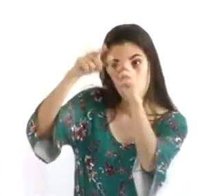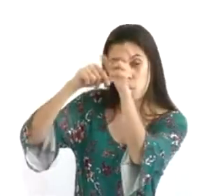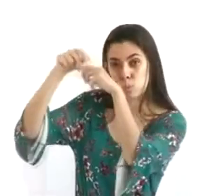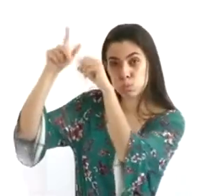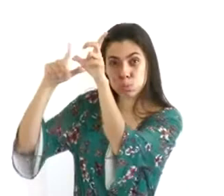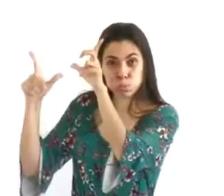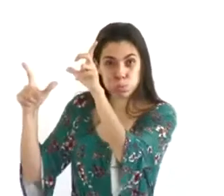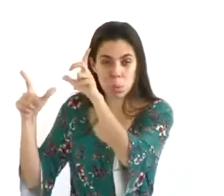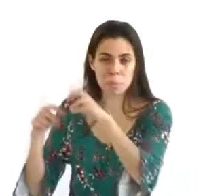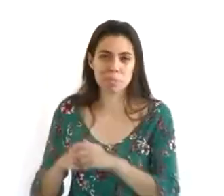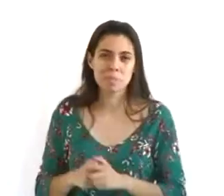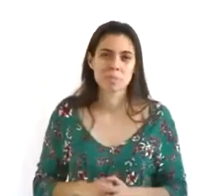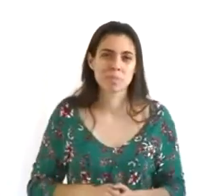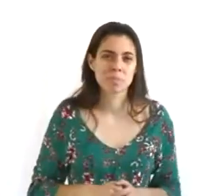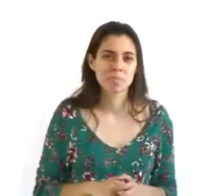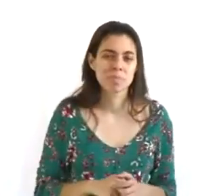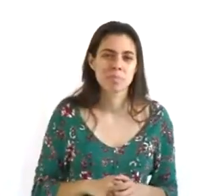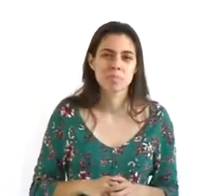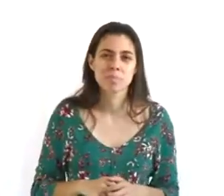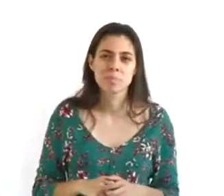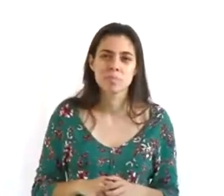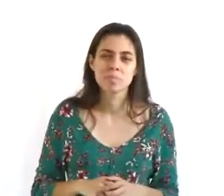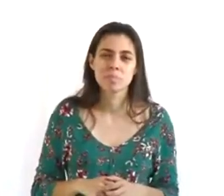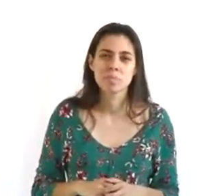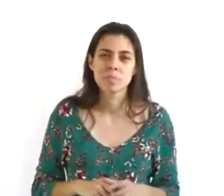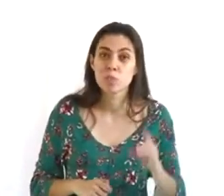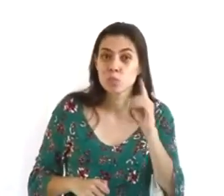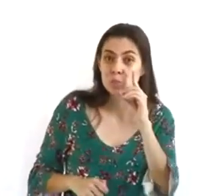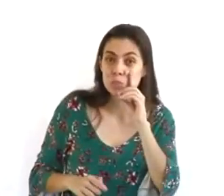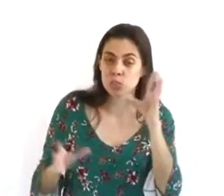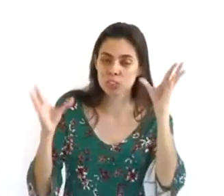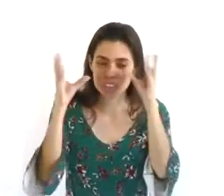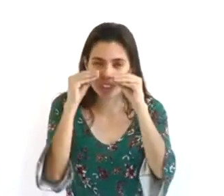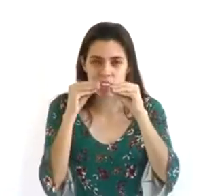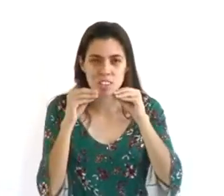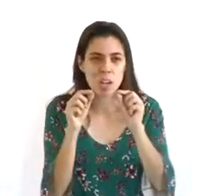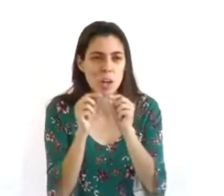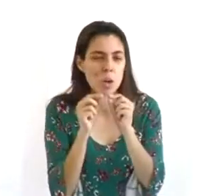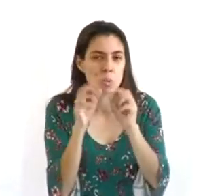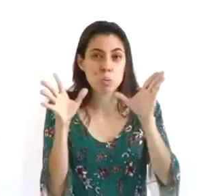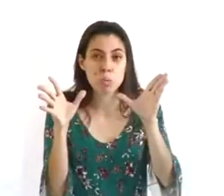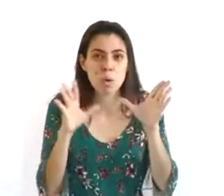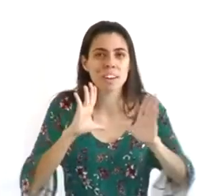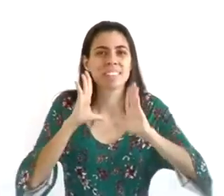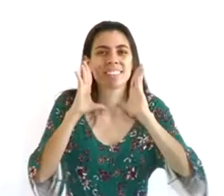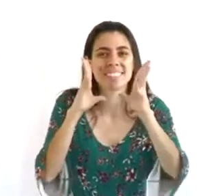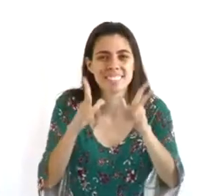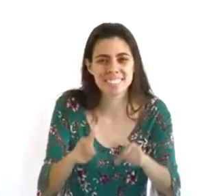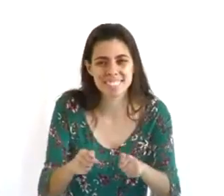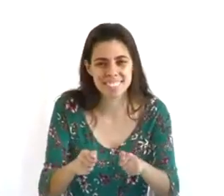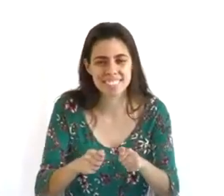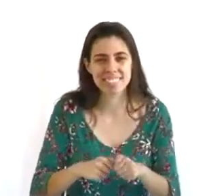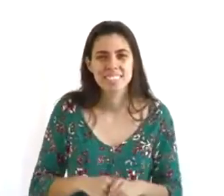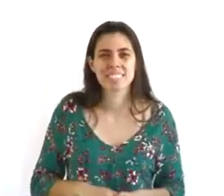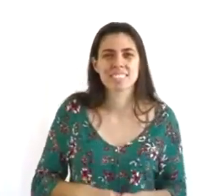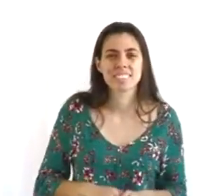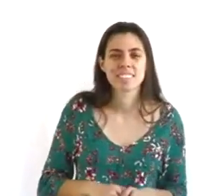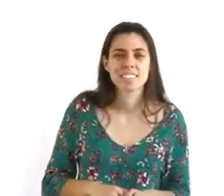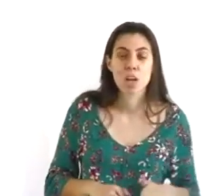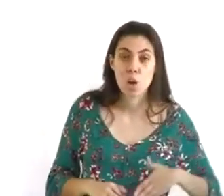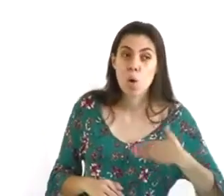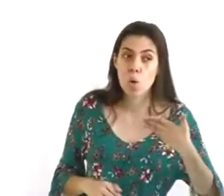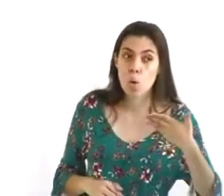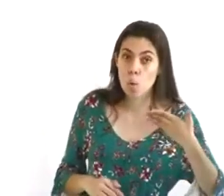dia, a lua para presidirem a noite. Deus é o nosso Criador, irmãos. Quando você lê a narrativa